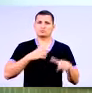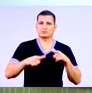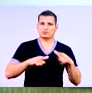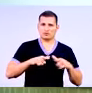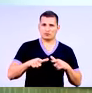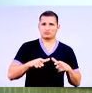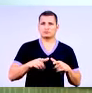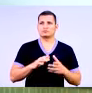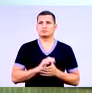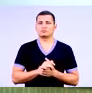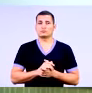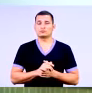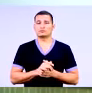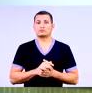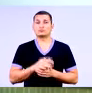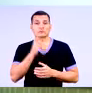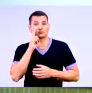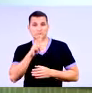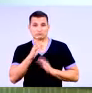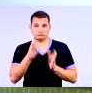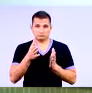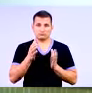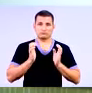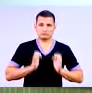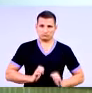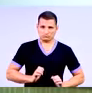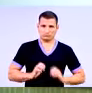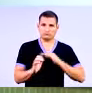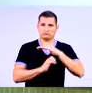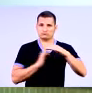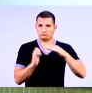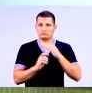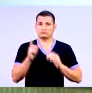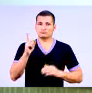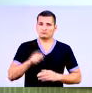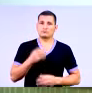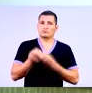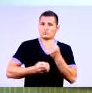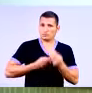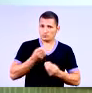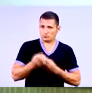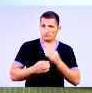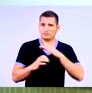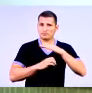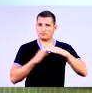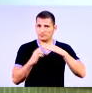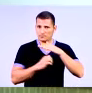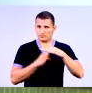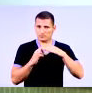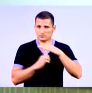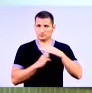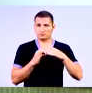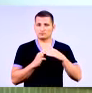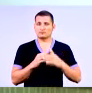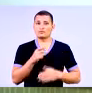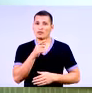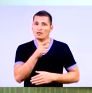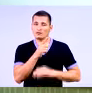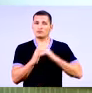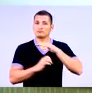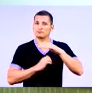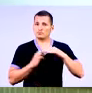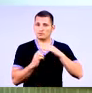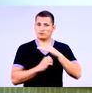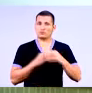Nós vimos que a ética empresarial é a conduta da empresa no mercado, né? Como que essa empresa está